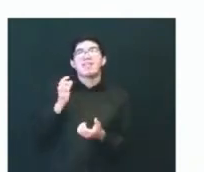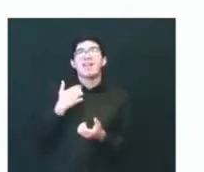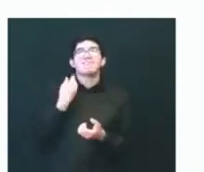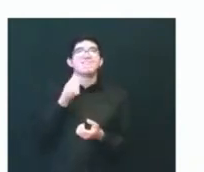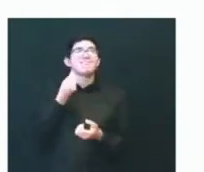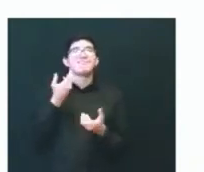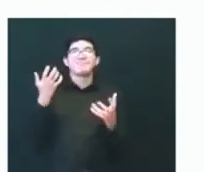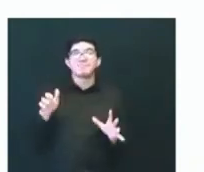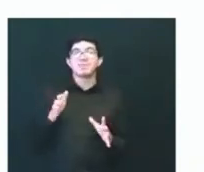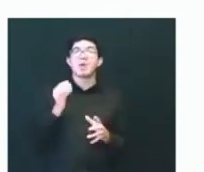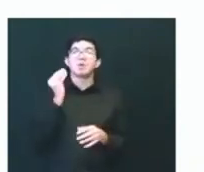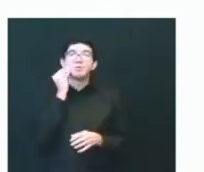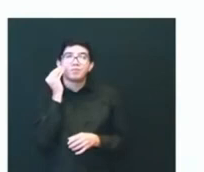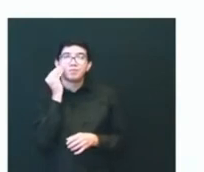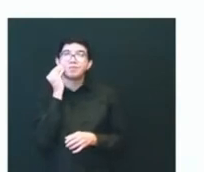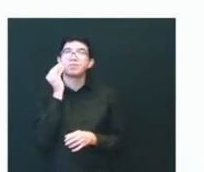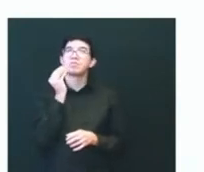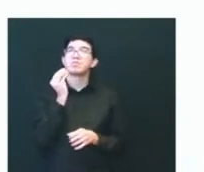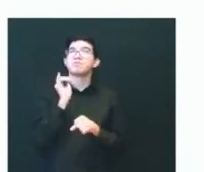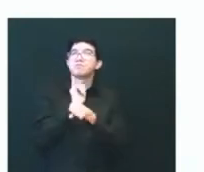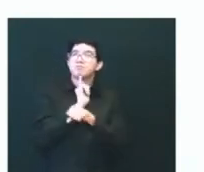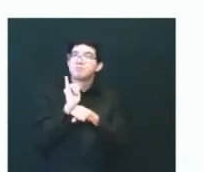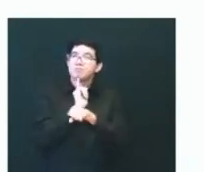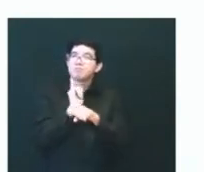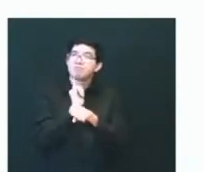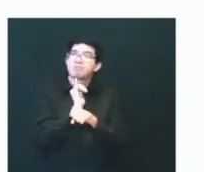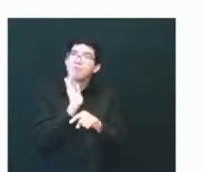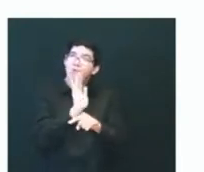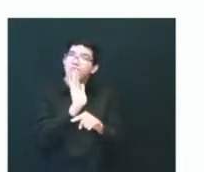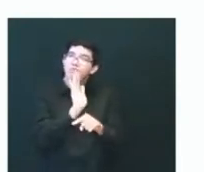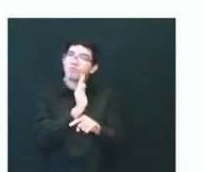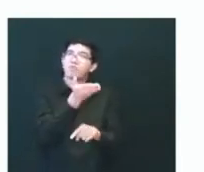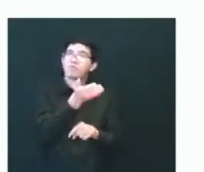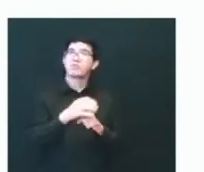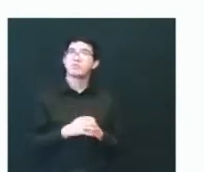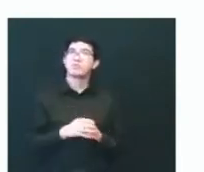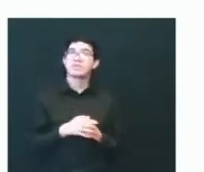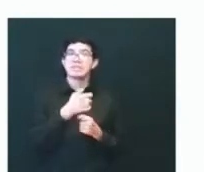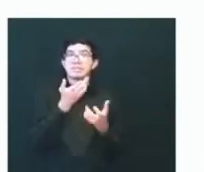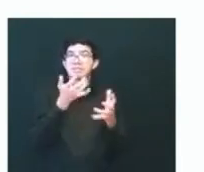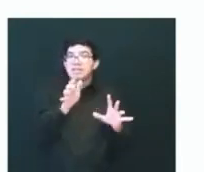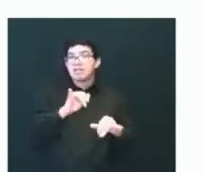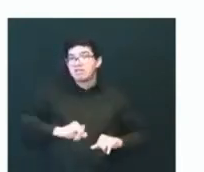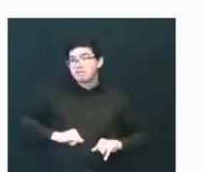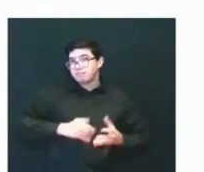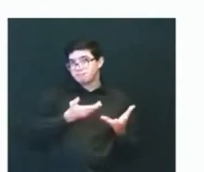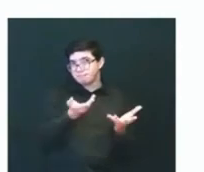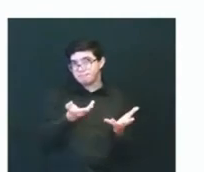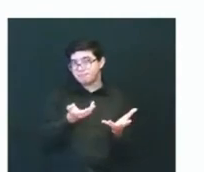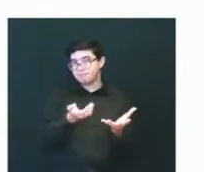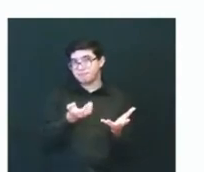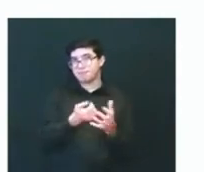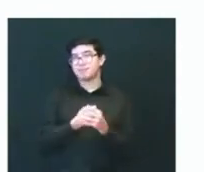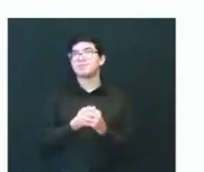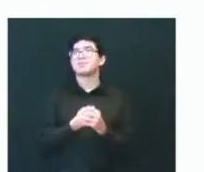tentar contorná-lo, procurar estratégias para ajudá-lo, porque nem ele queria passar por isso. Muitas vezes, nem